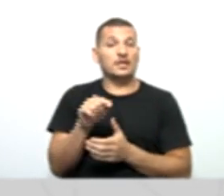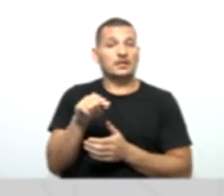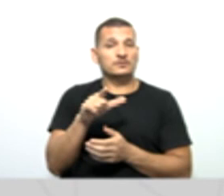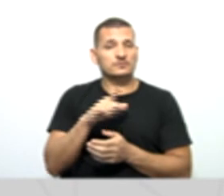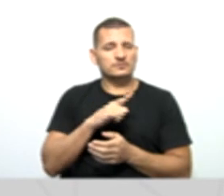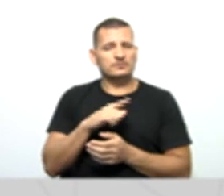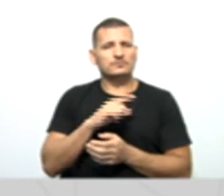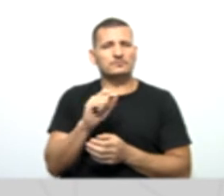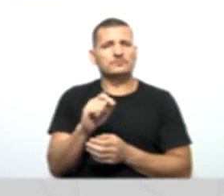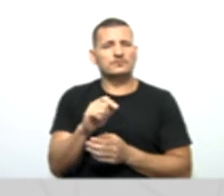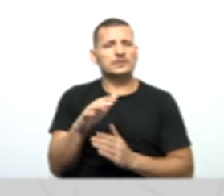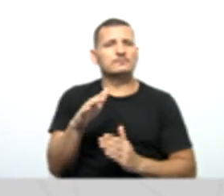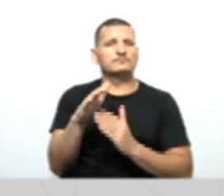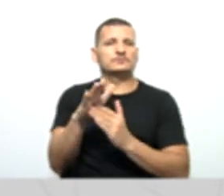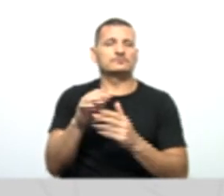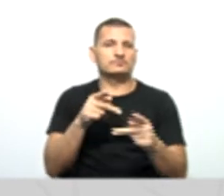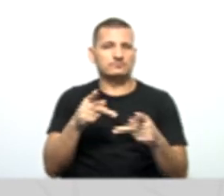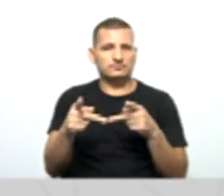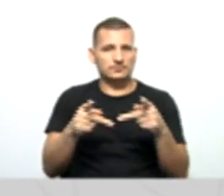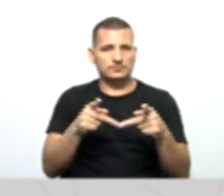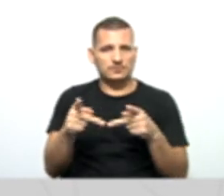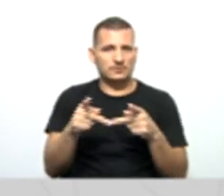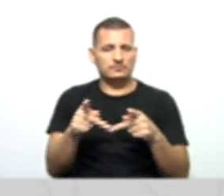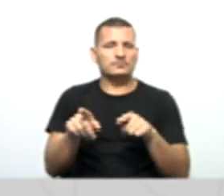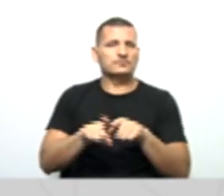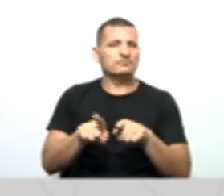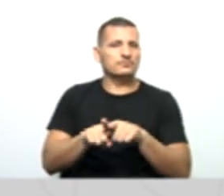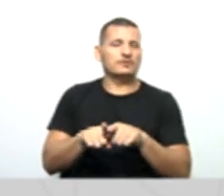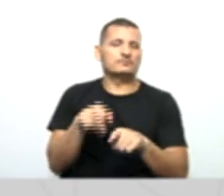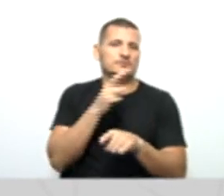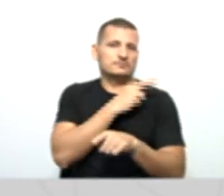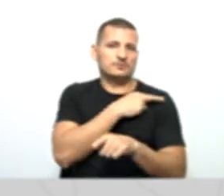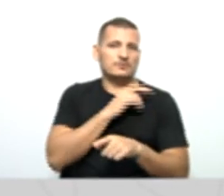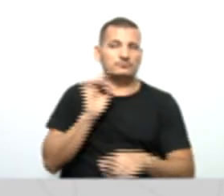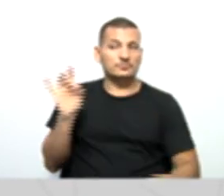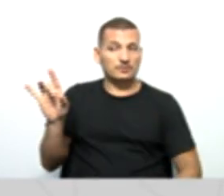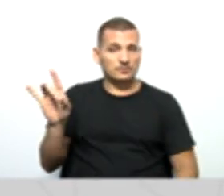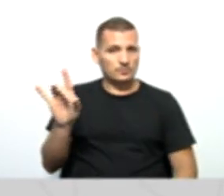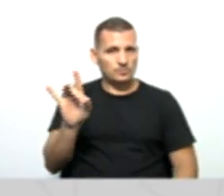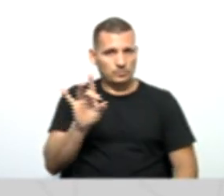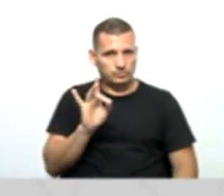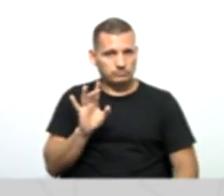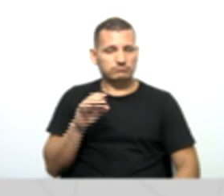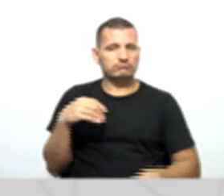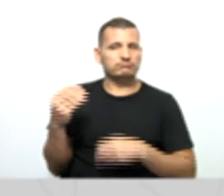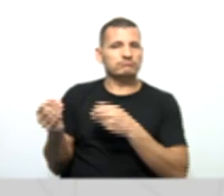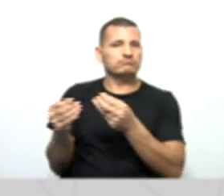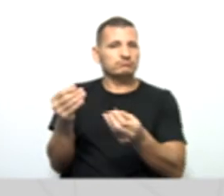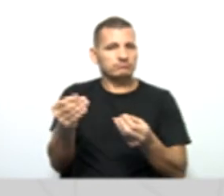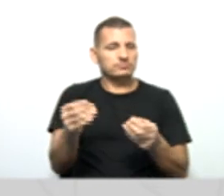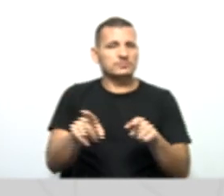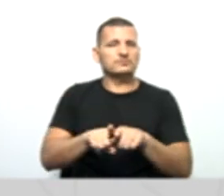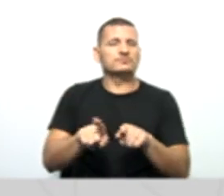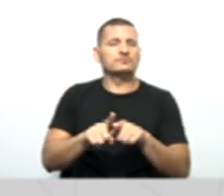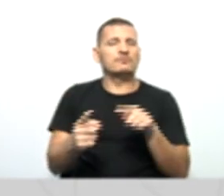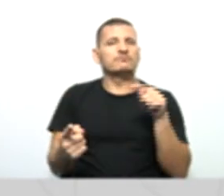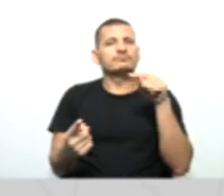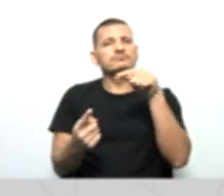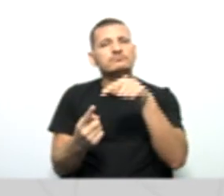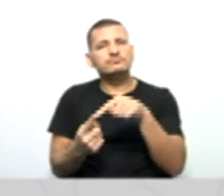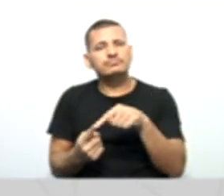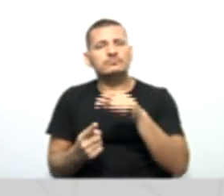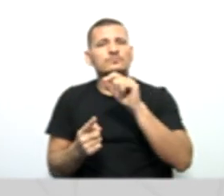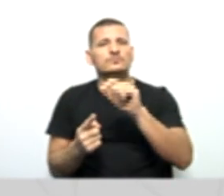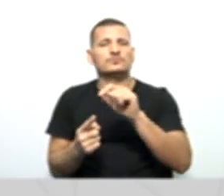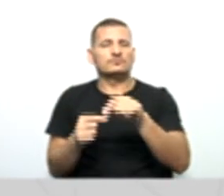limites de um projeto, estabelecer responsabilidades de cada membro da equipe e apontar os procedimentos, tanto